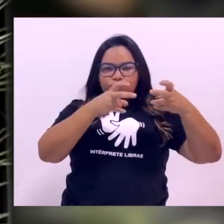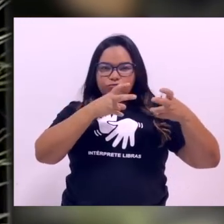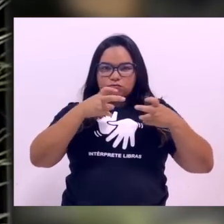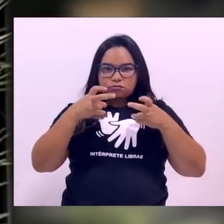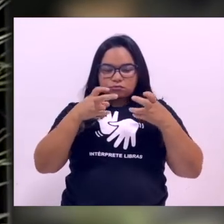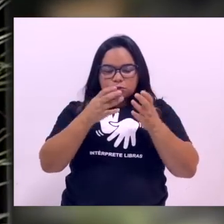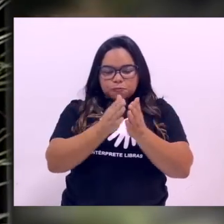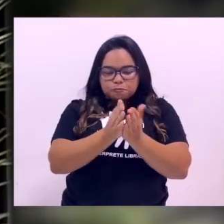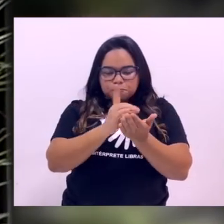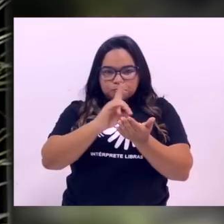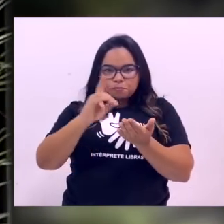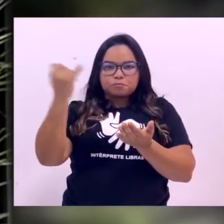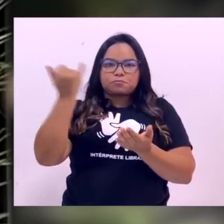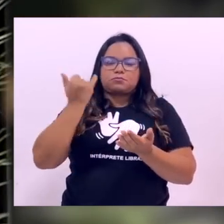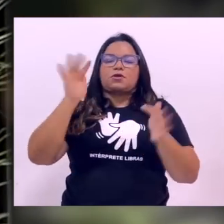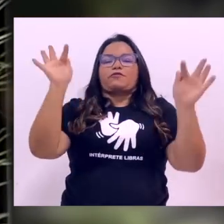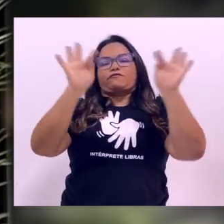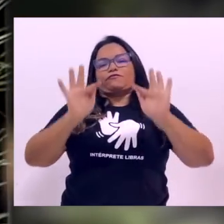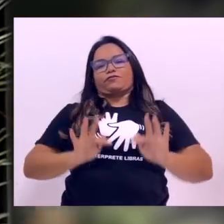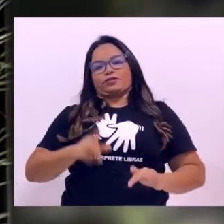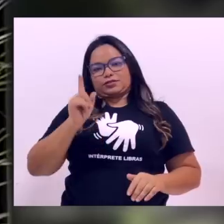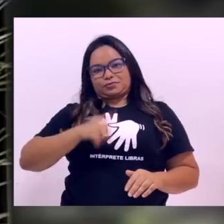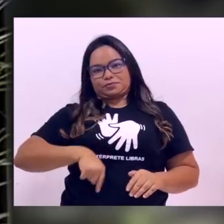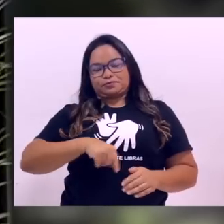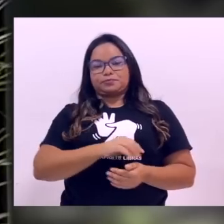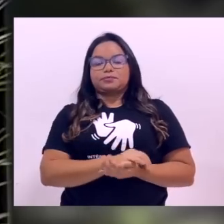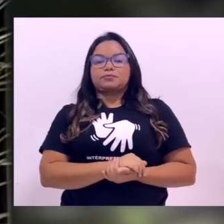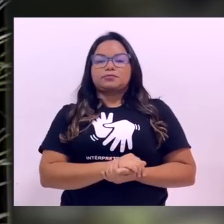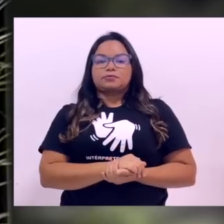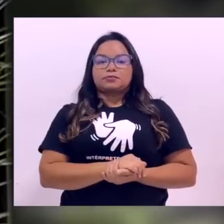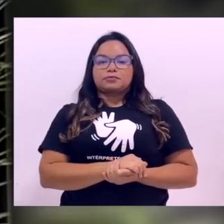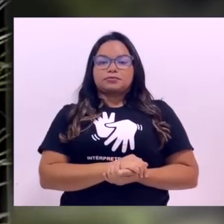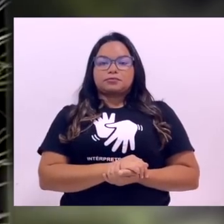lê e ouve as palavras do livro desta profecia.